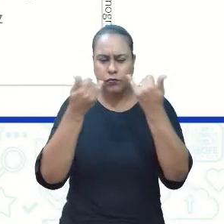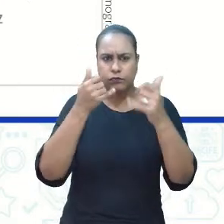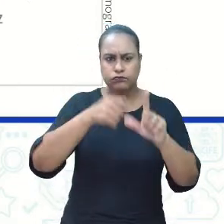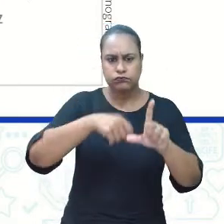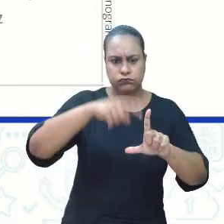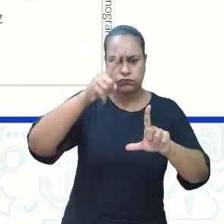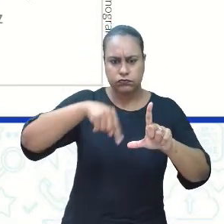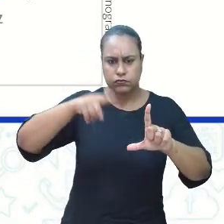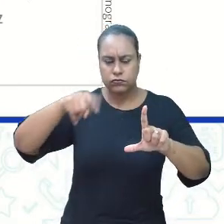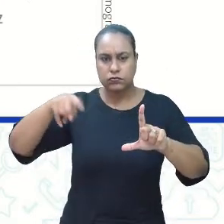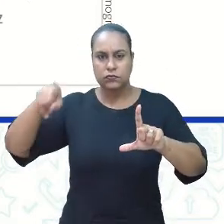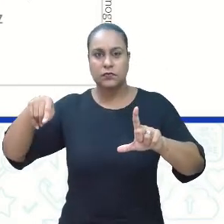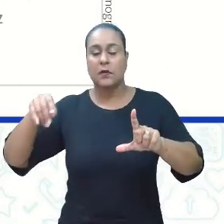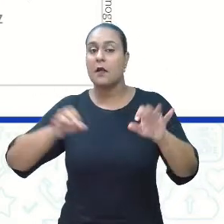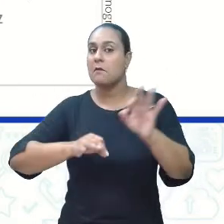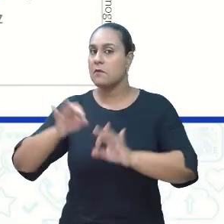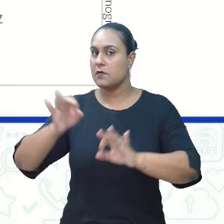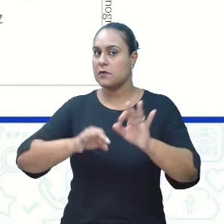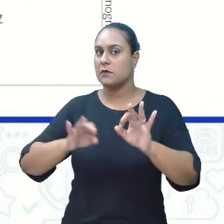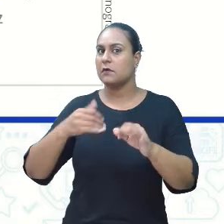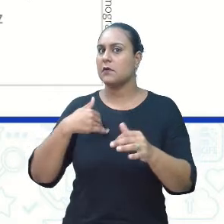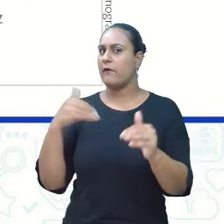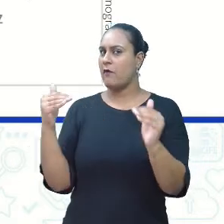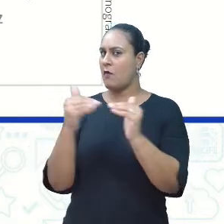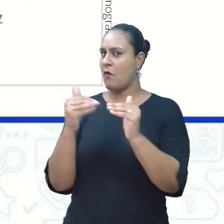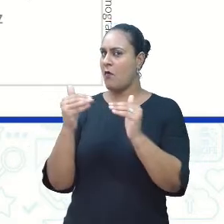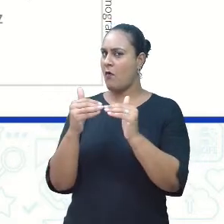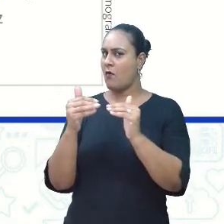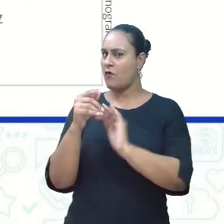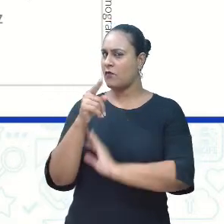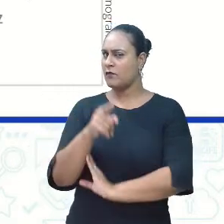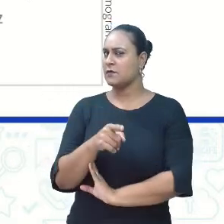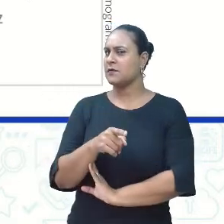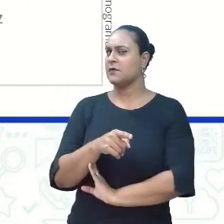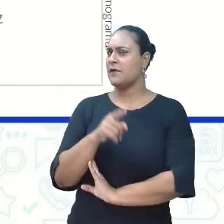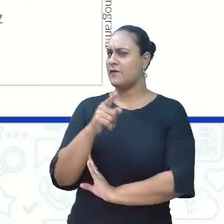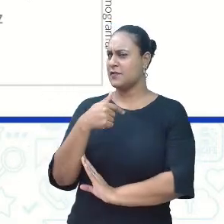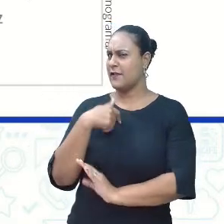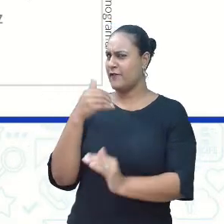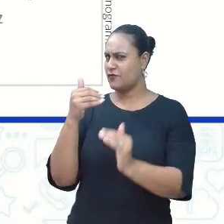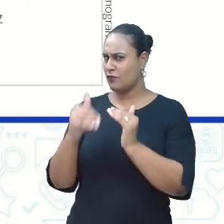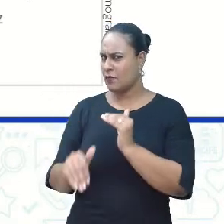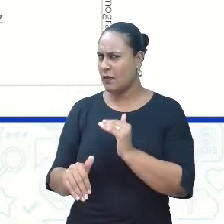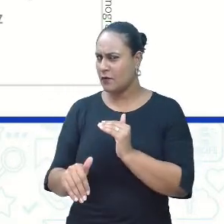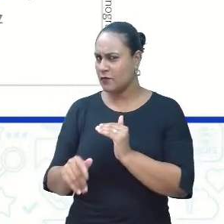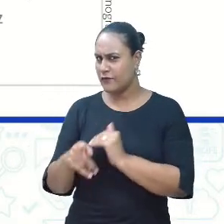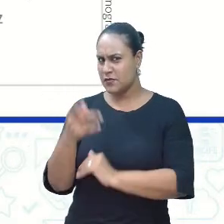para a gente poder montar. Eu estava concordando com o senhor, e o senhor achava que eu estava... Foi.